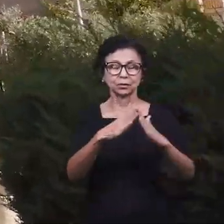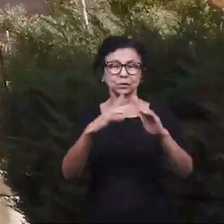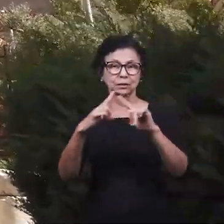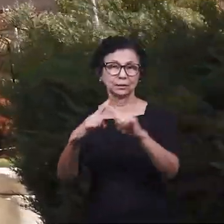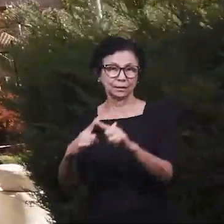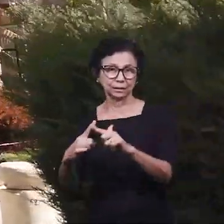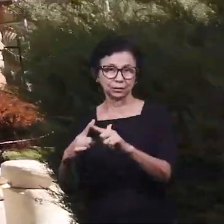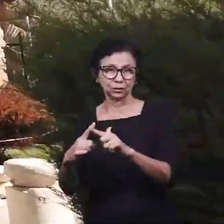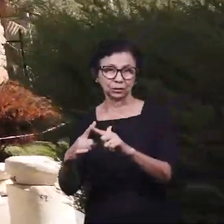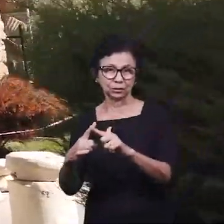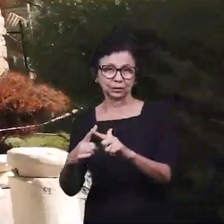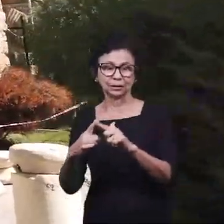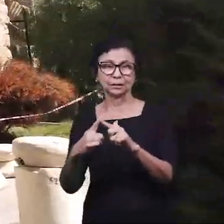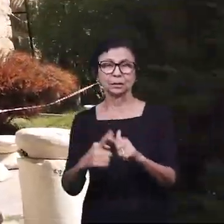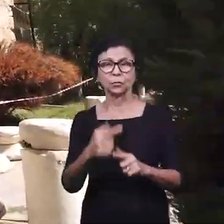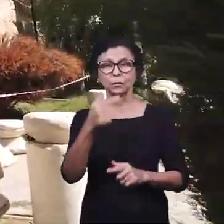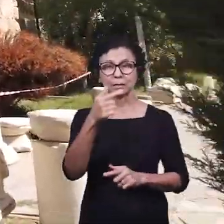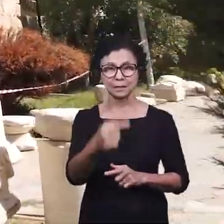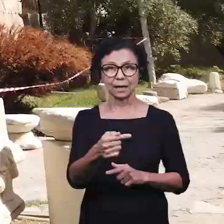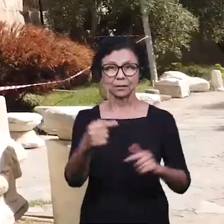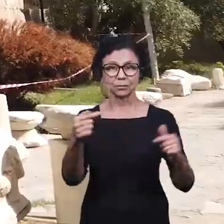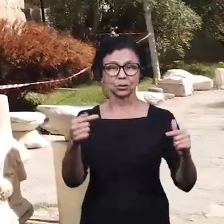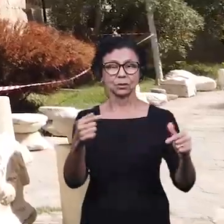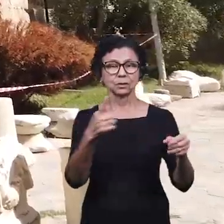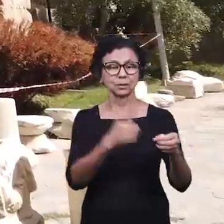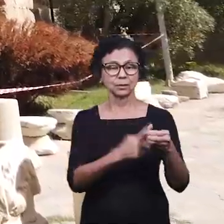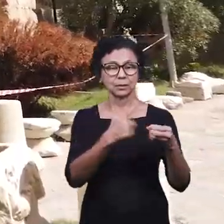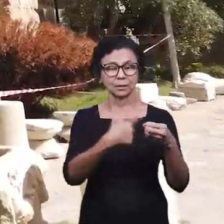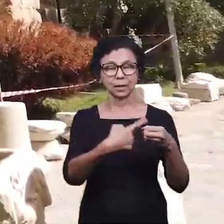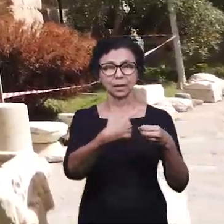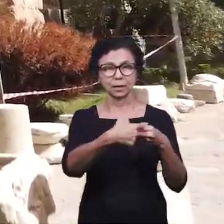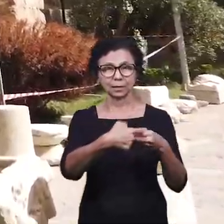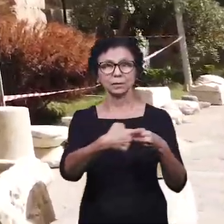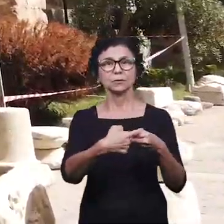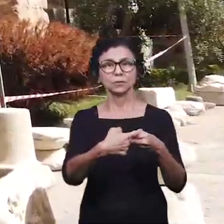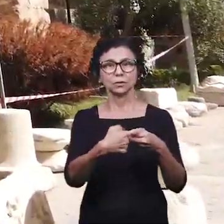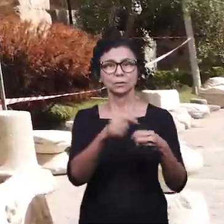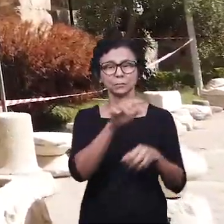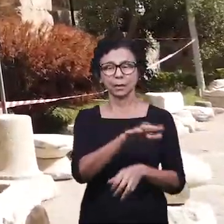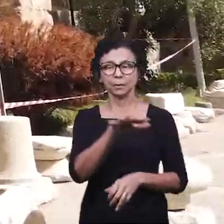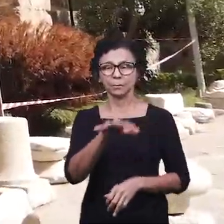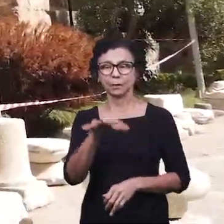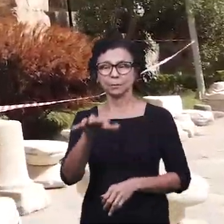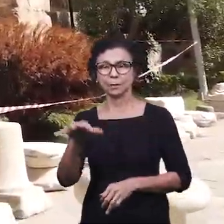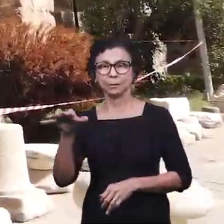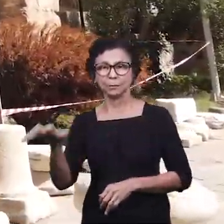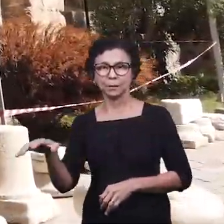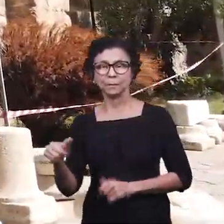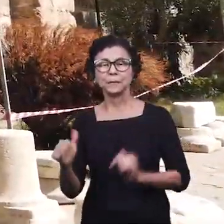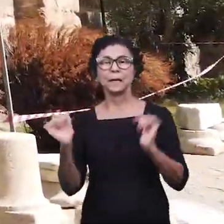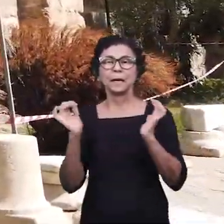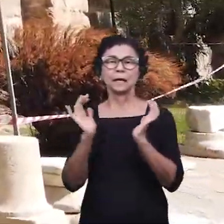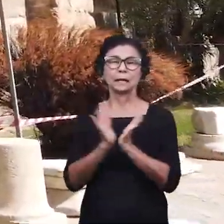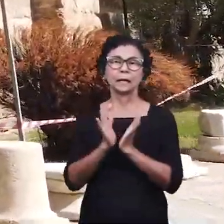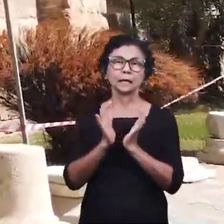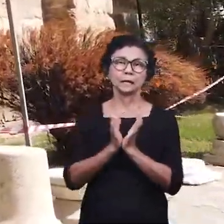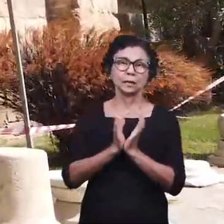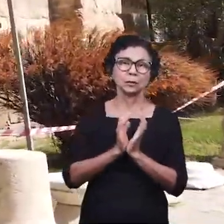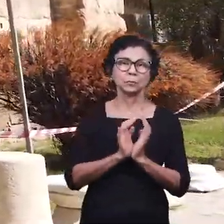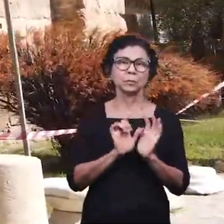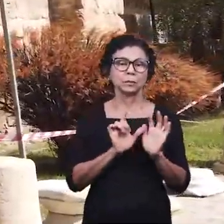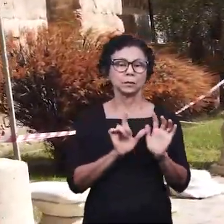7 locais, 7 cidades, por onde a nossa equipe de produção passou,